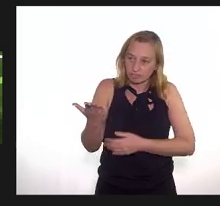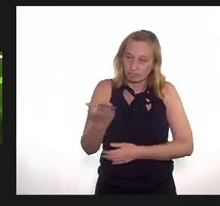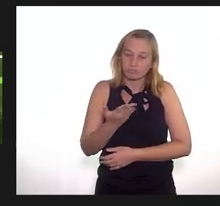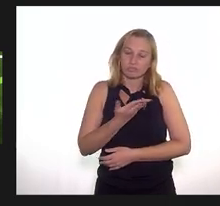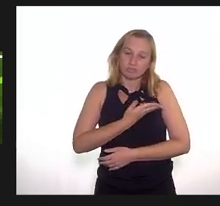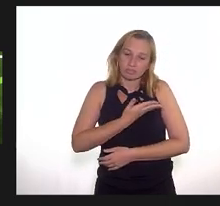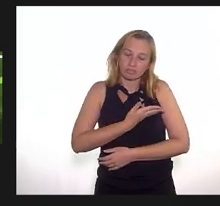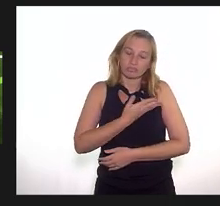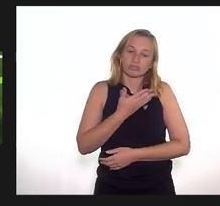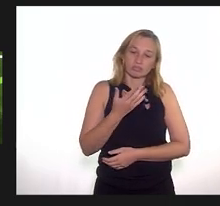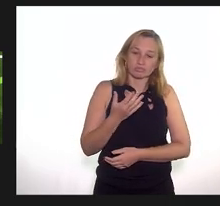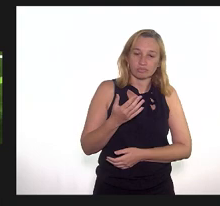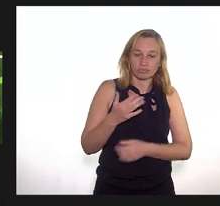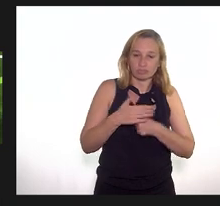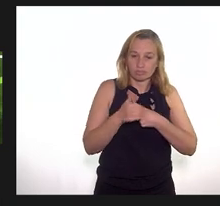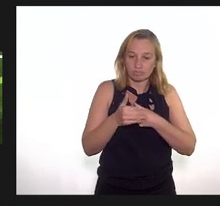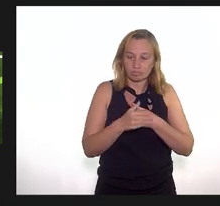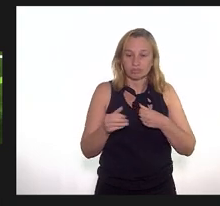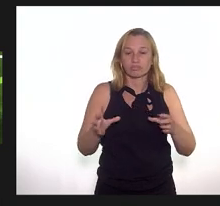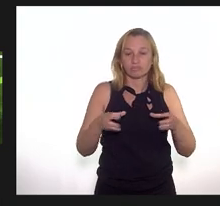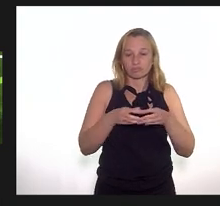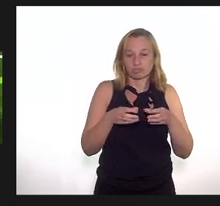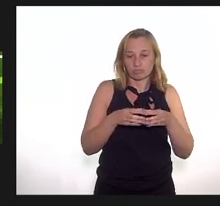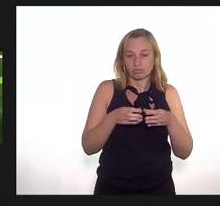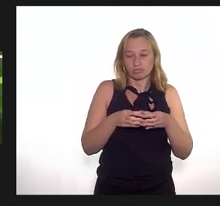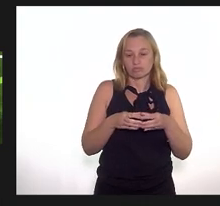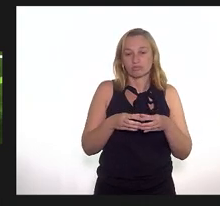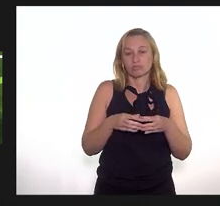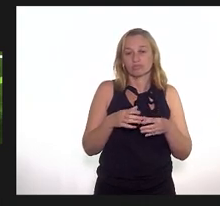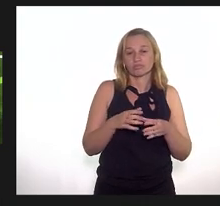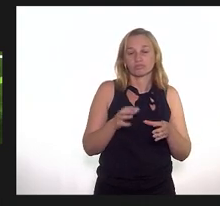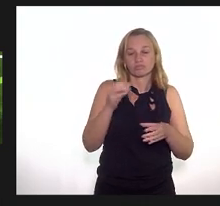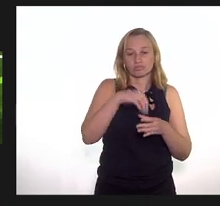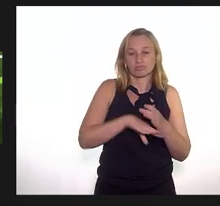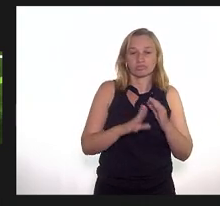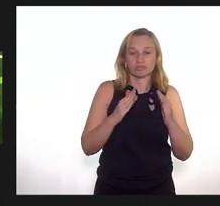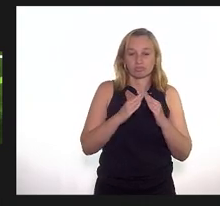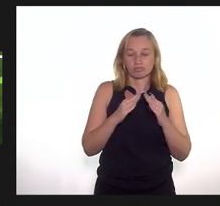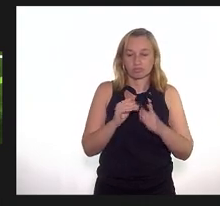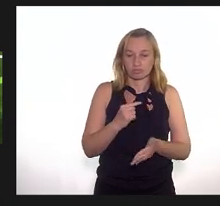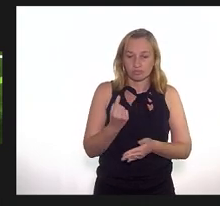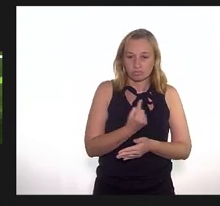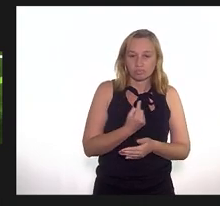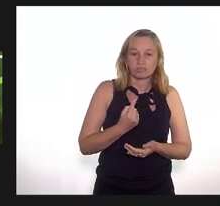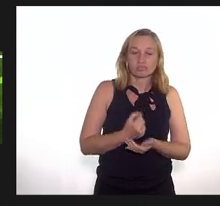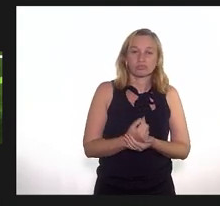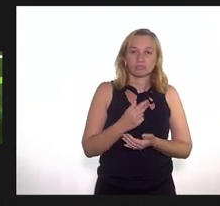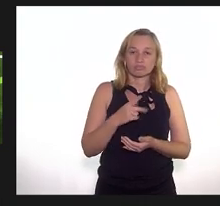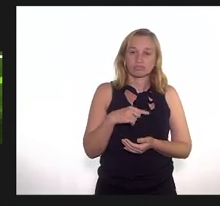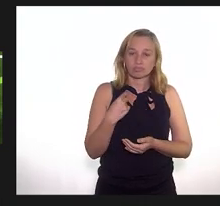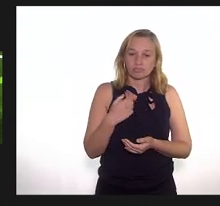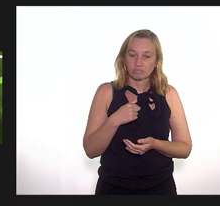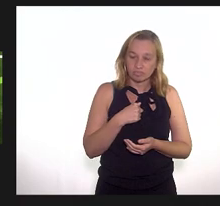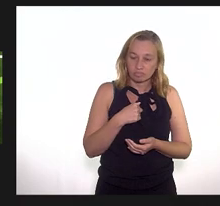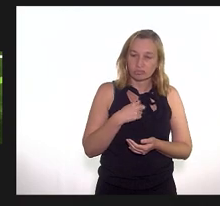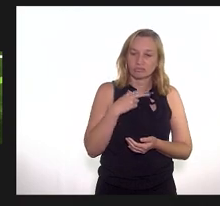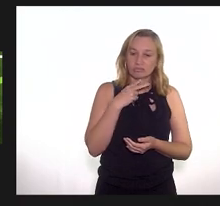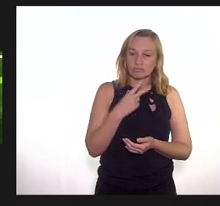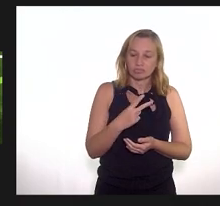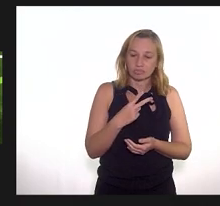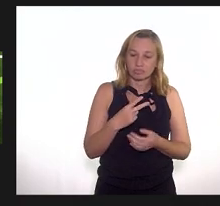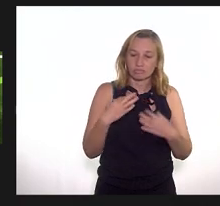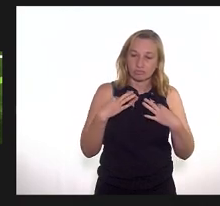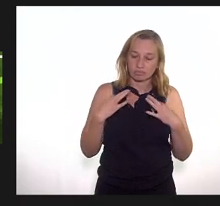e conduta diante dessa comissão dentro da nossa casa, e colocar o nosso mandato, colocar a nossa voz à